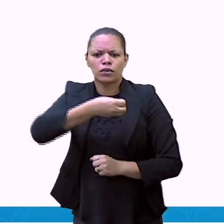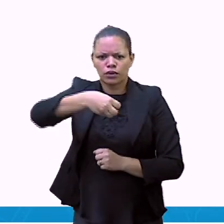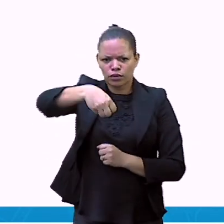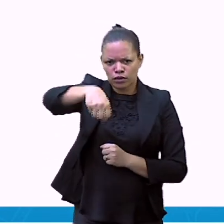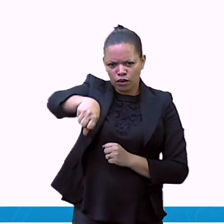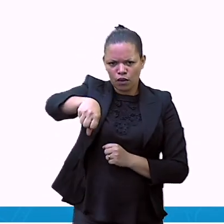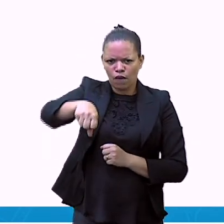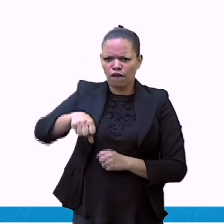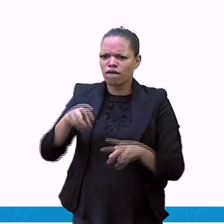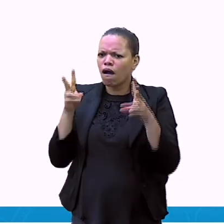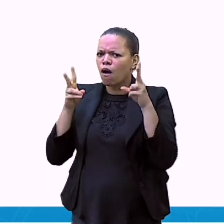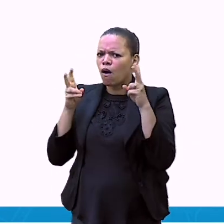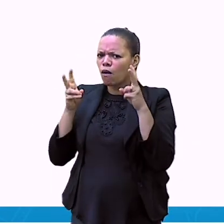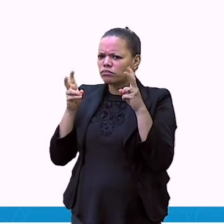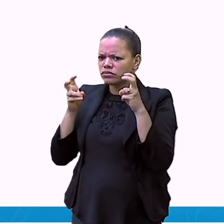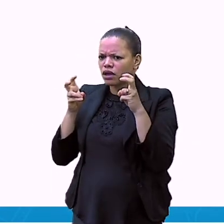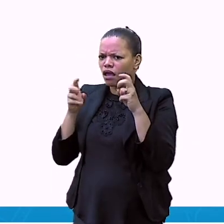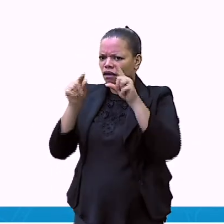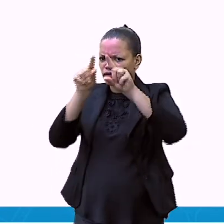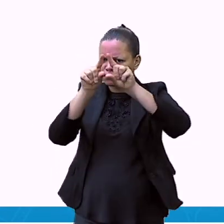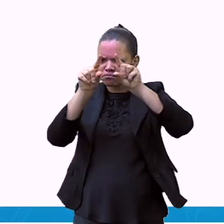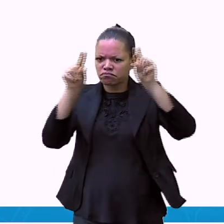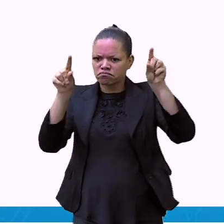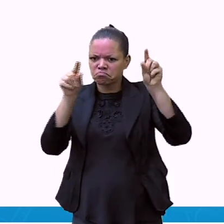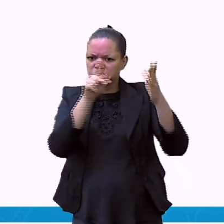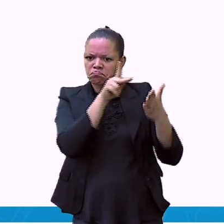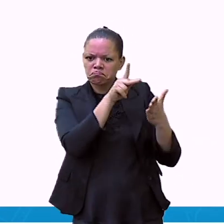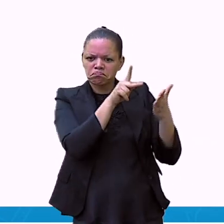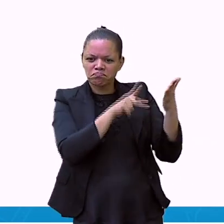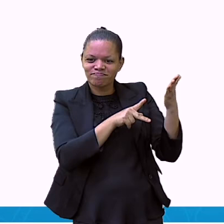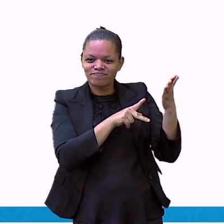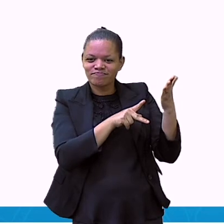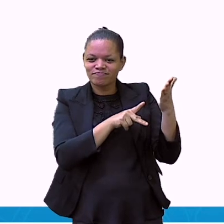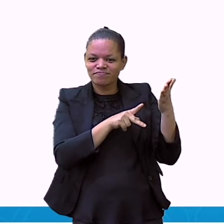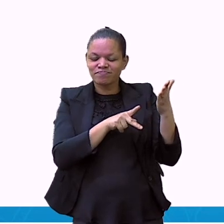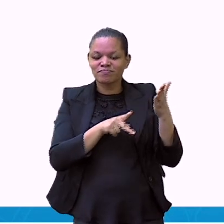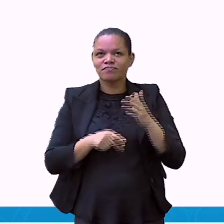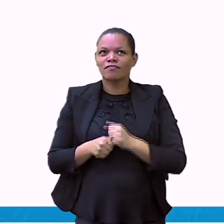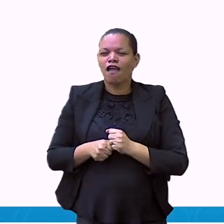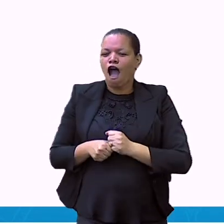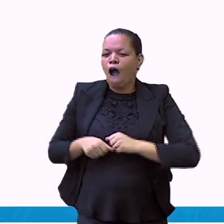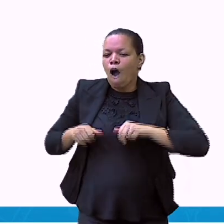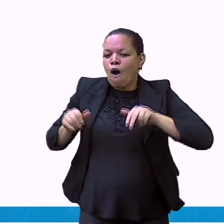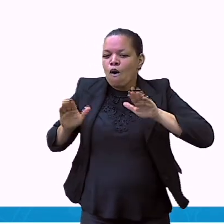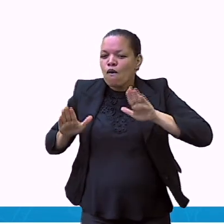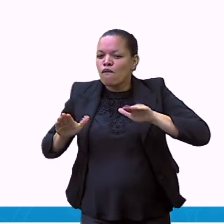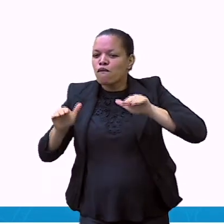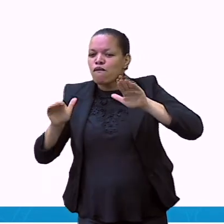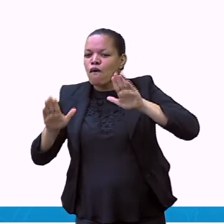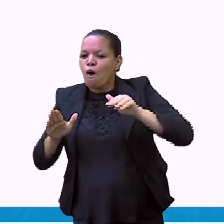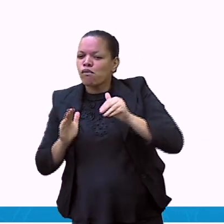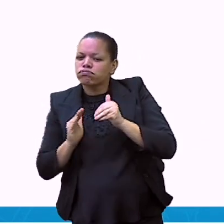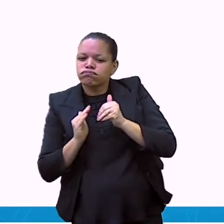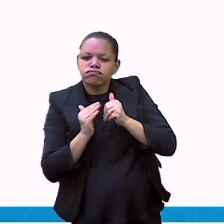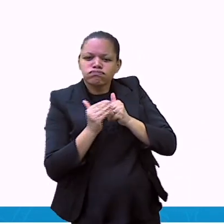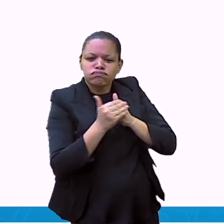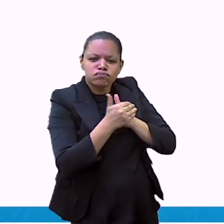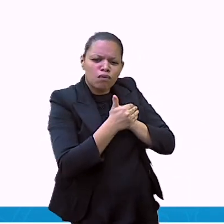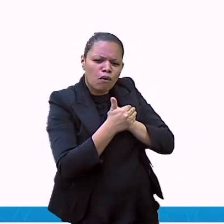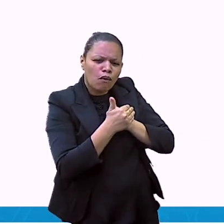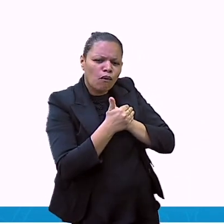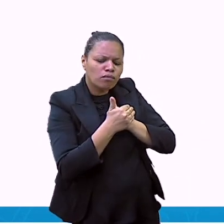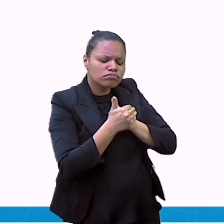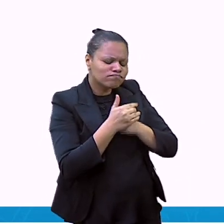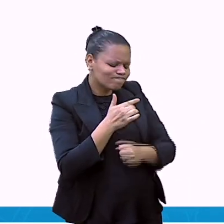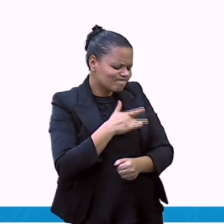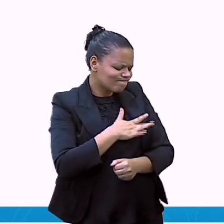comigo numa leitura coletiva? Que voa e se esconde de medo e de vergonha.